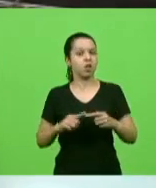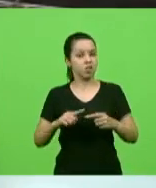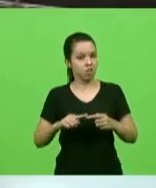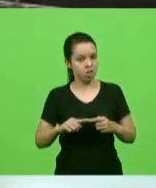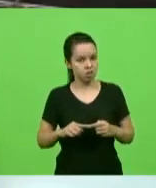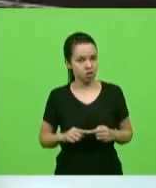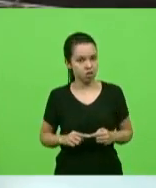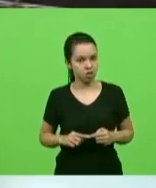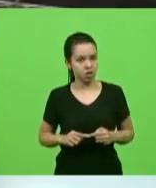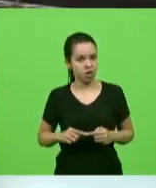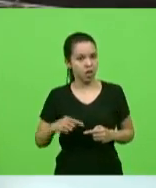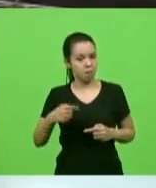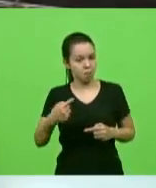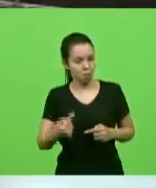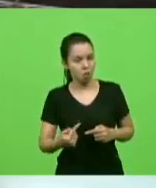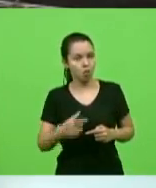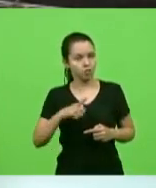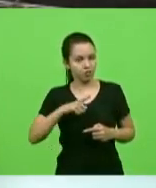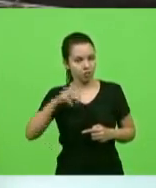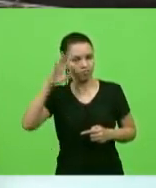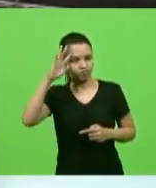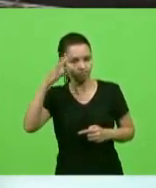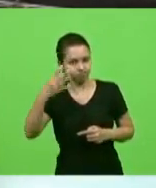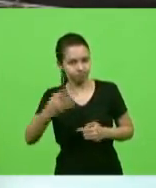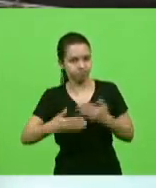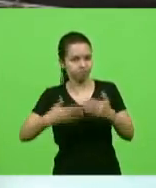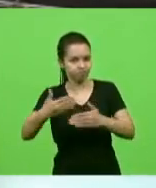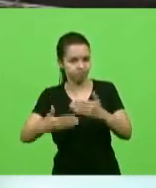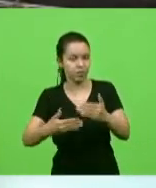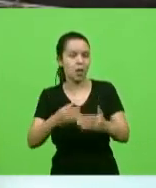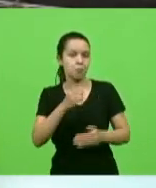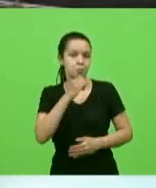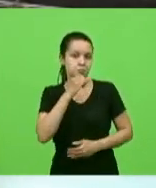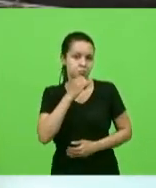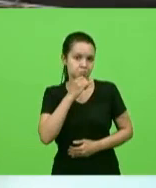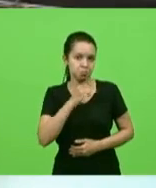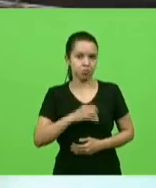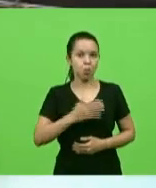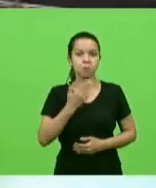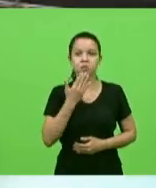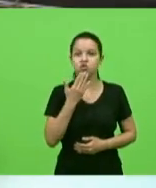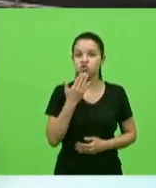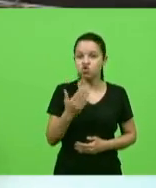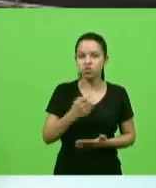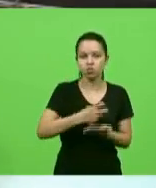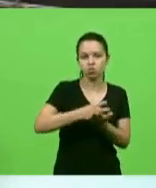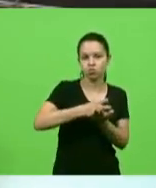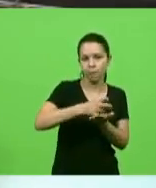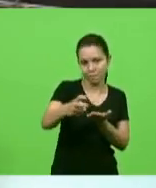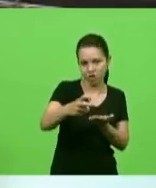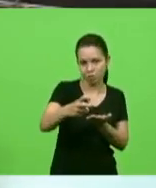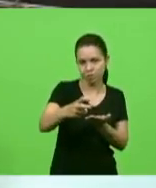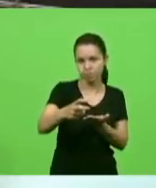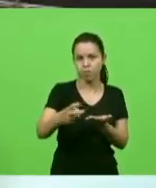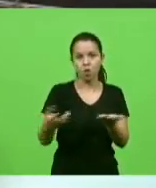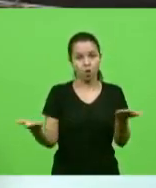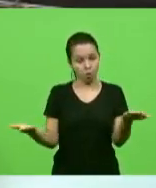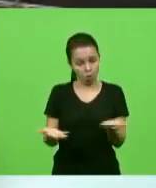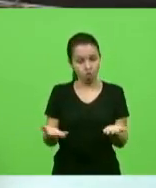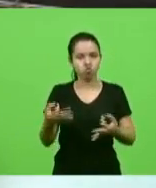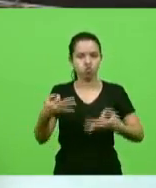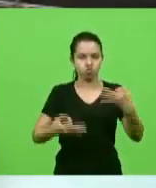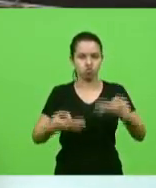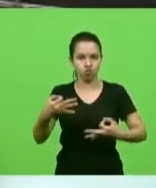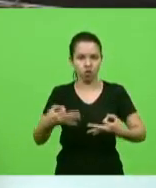e acabou por gerar inúmeras consequências uma delas foi justamente o pedido de impeachment que hoje